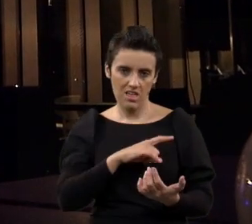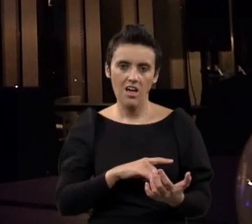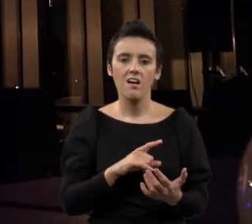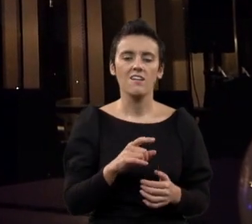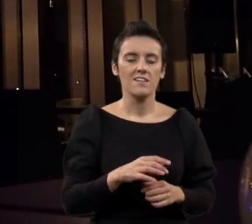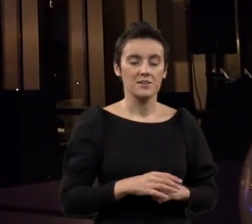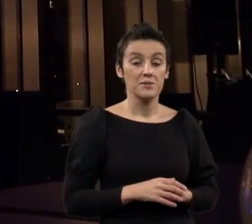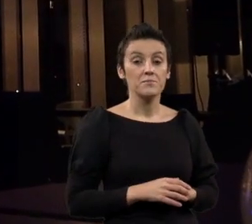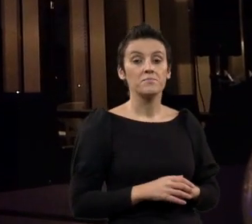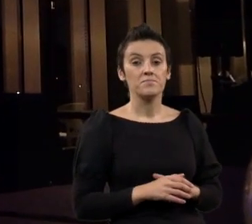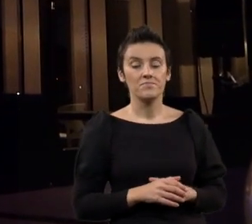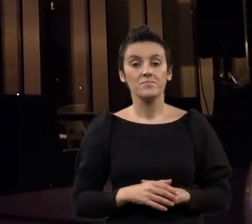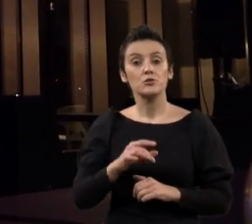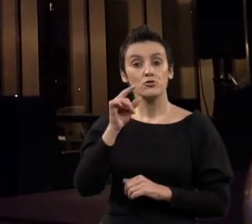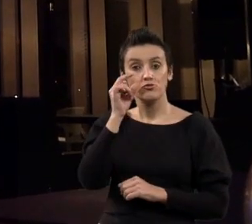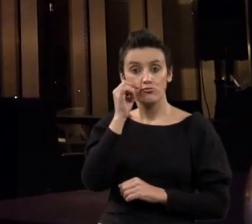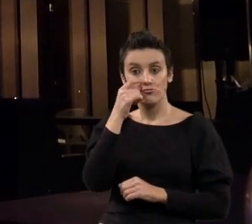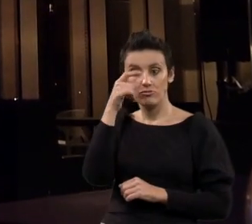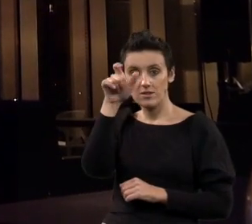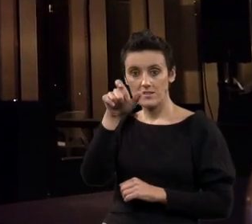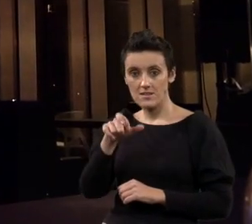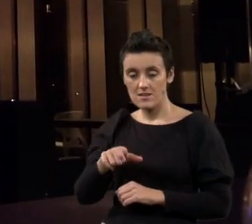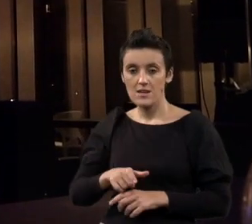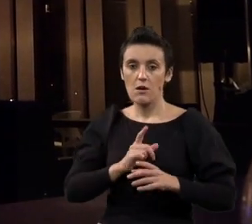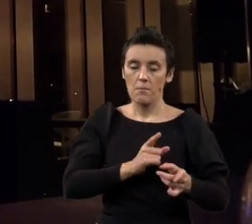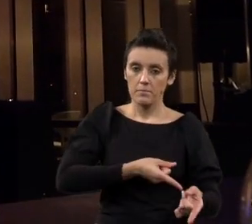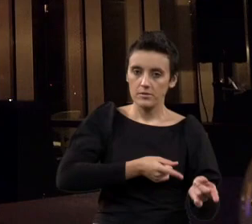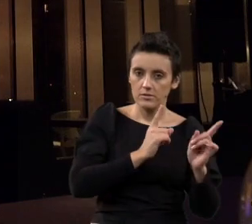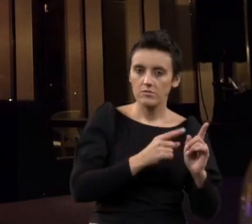e dizia: